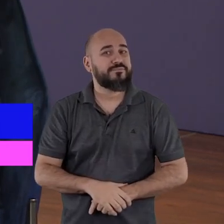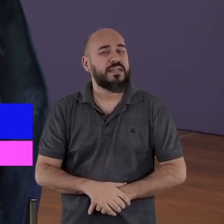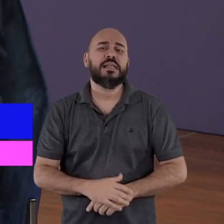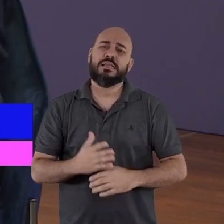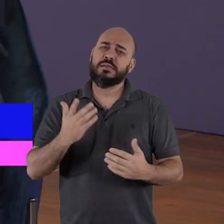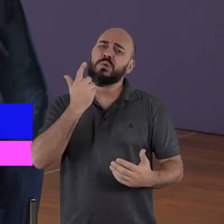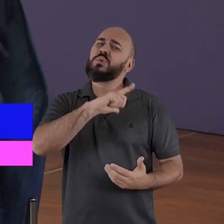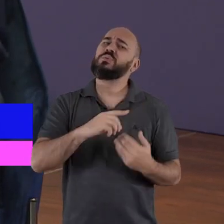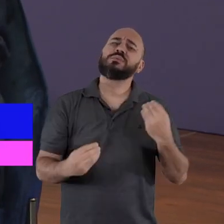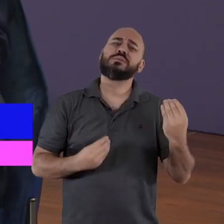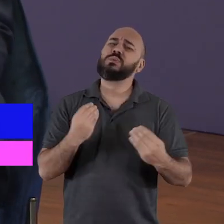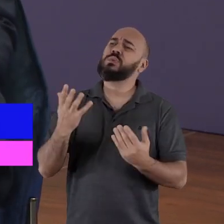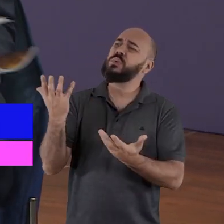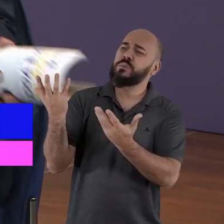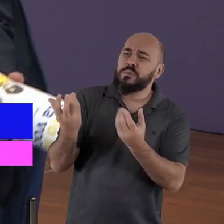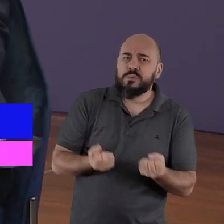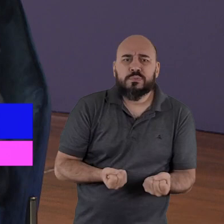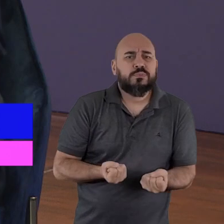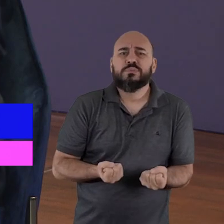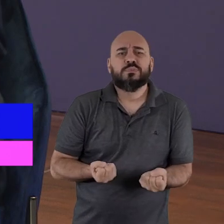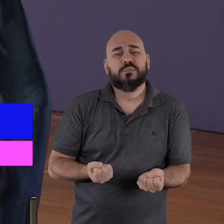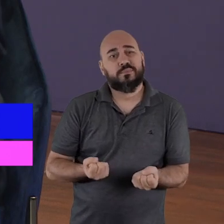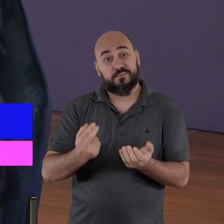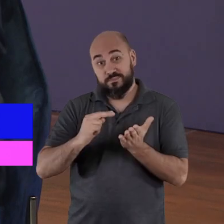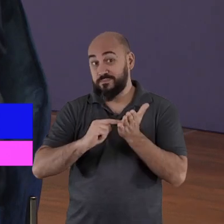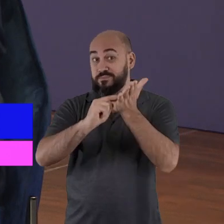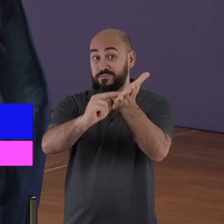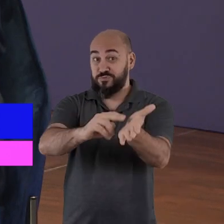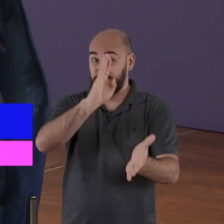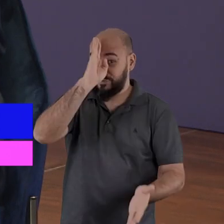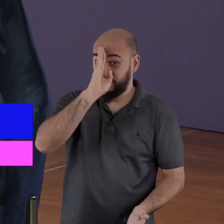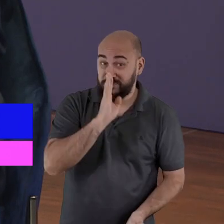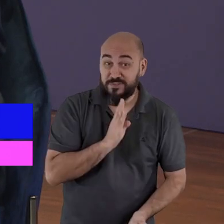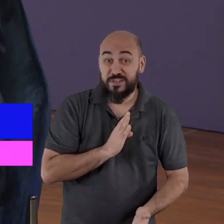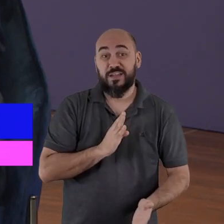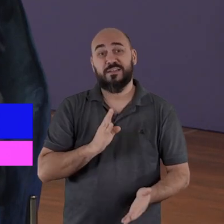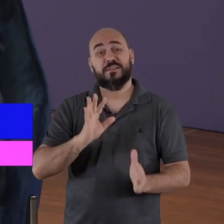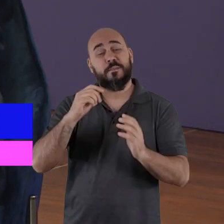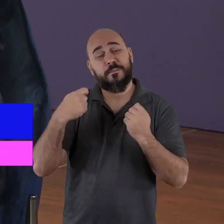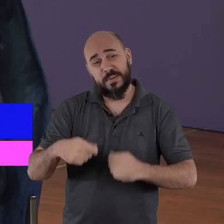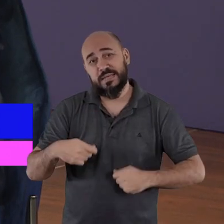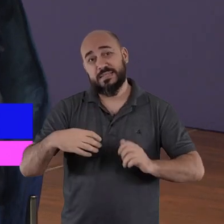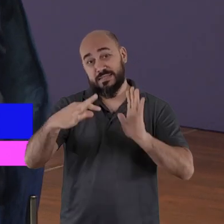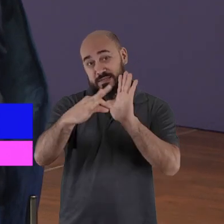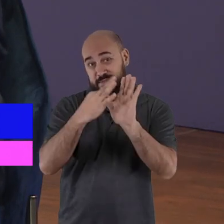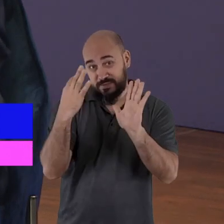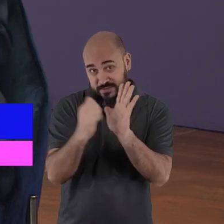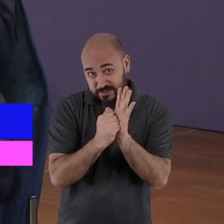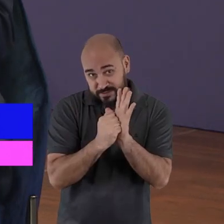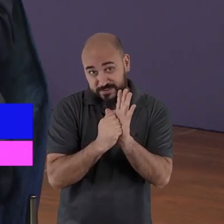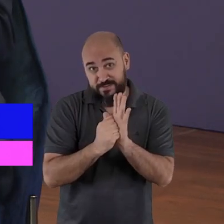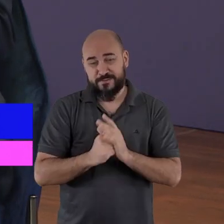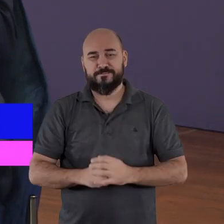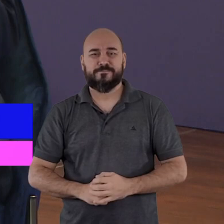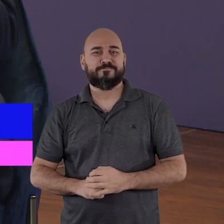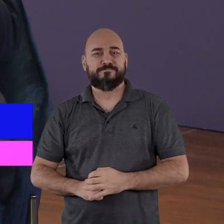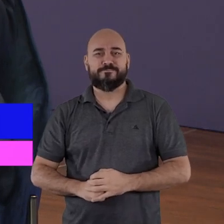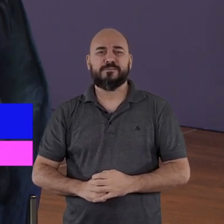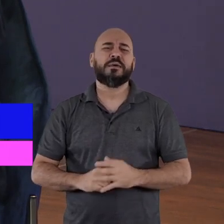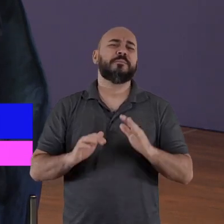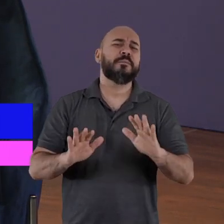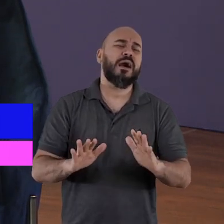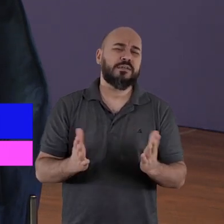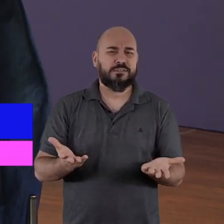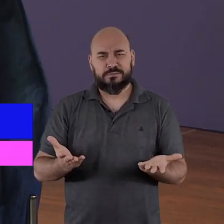sua casa, você tem que ser um dos nossos alunos da Escola Bíblica da Novo Tempo. Antes de